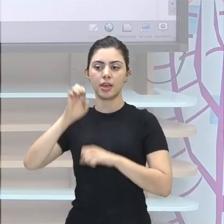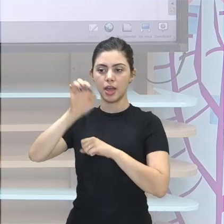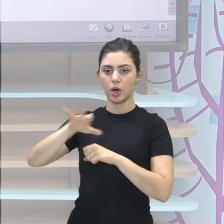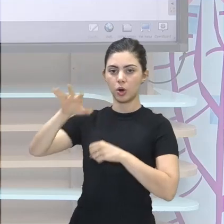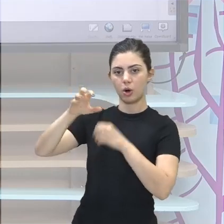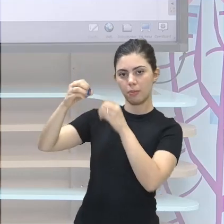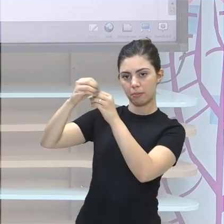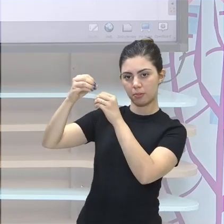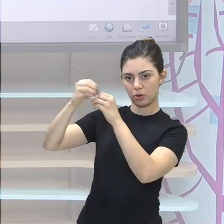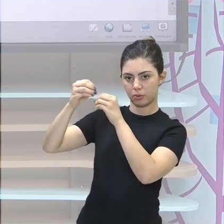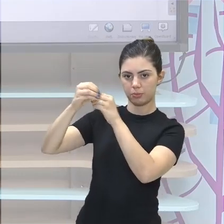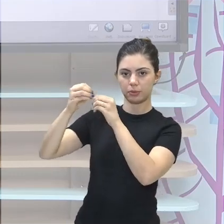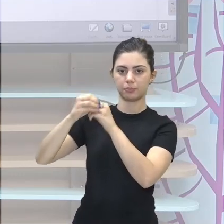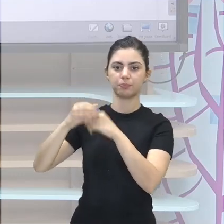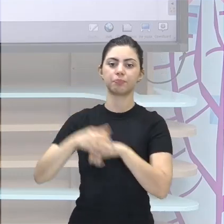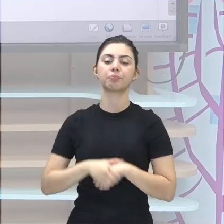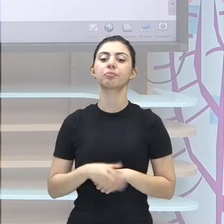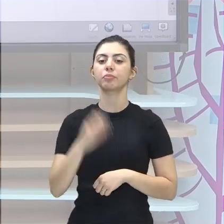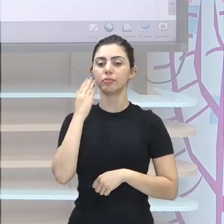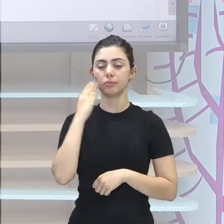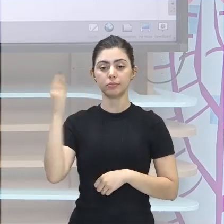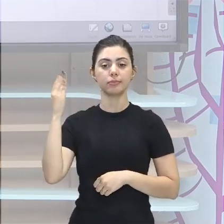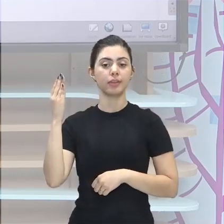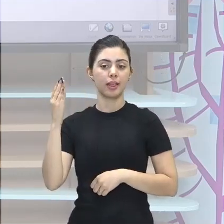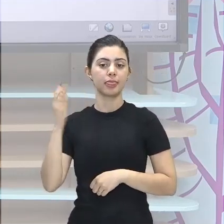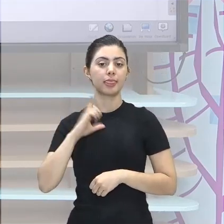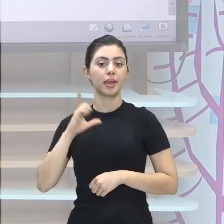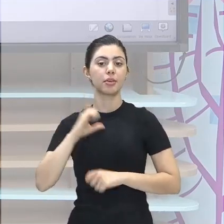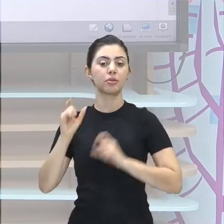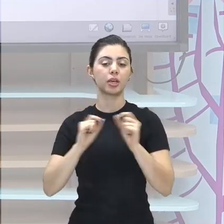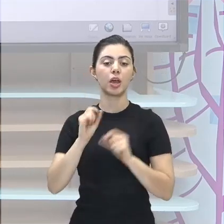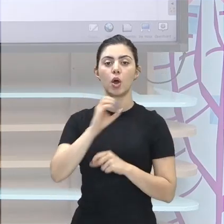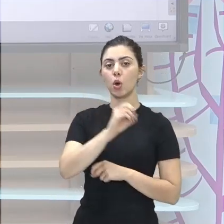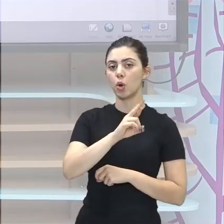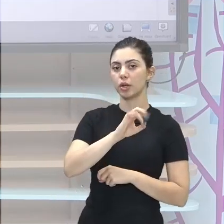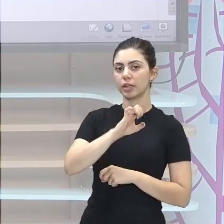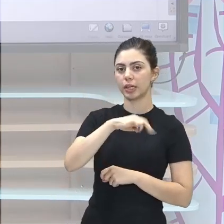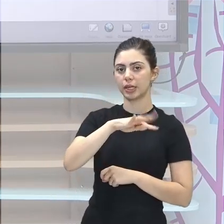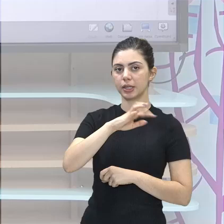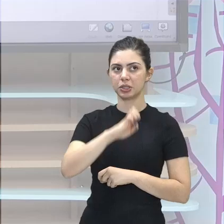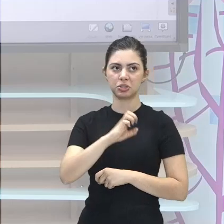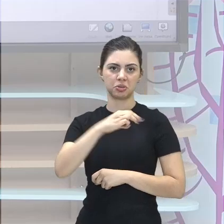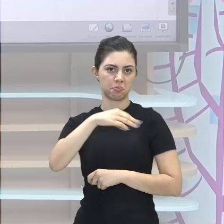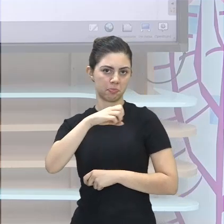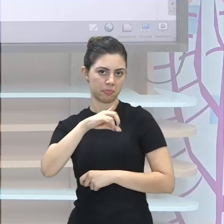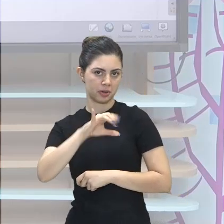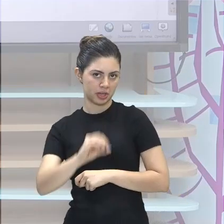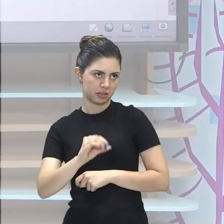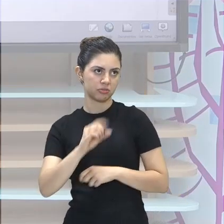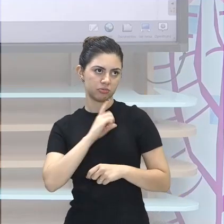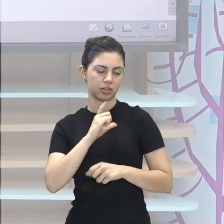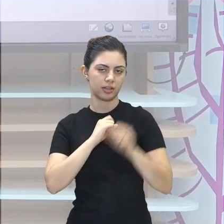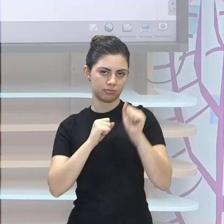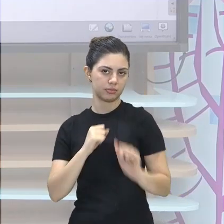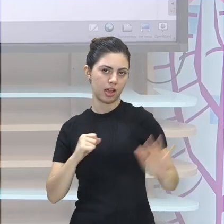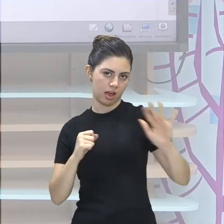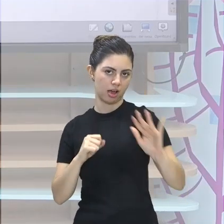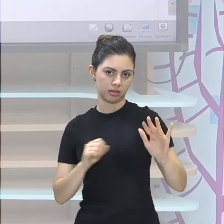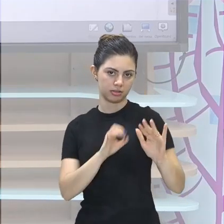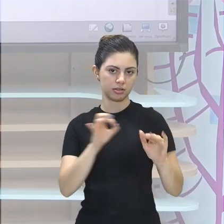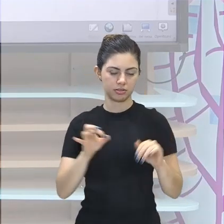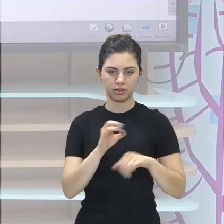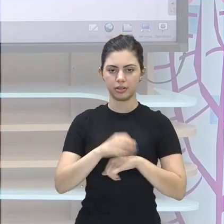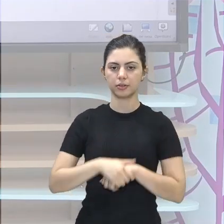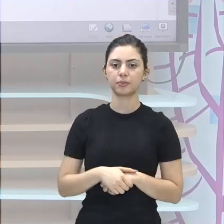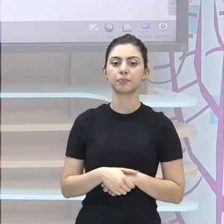sentido nordeste a gente tem aqui o Oriente Médio, né, Arábia Saudita, enfim, Kuwait, esses países aí, né, Irã,